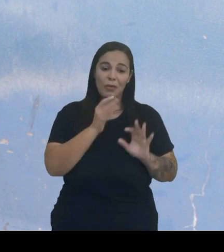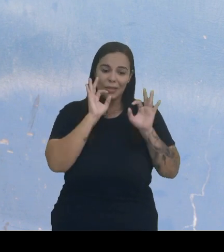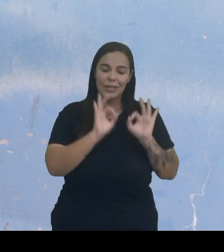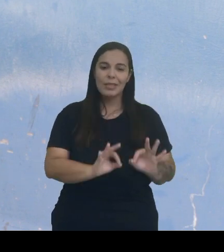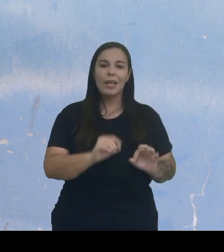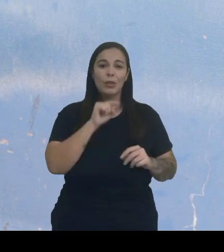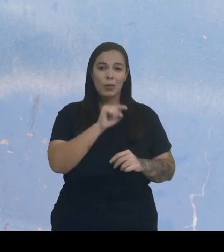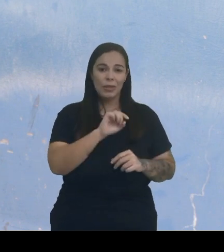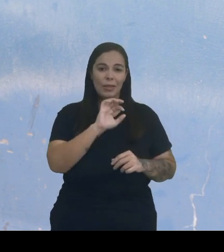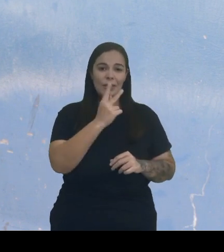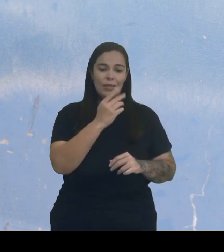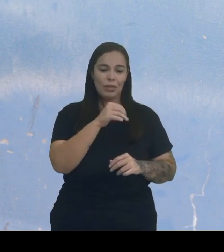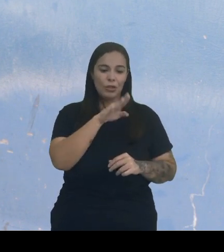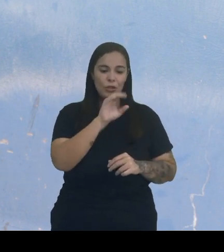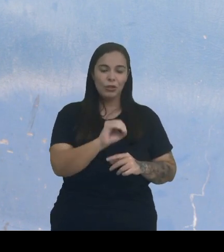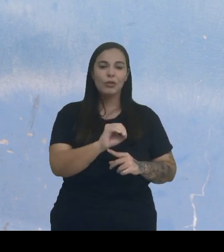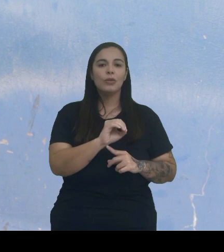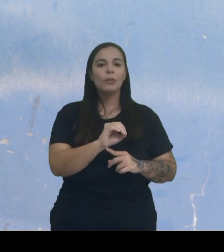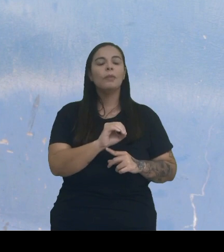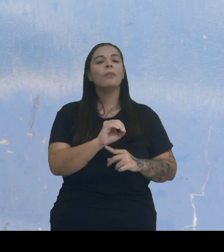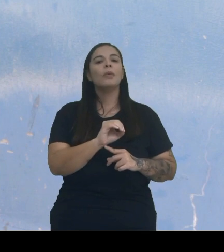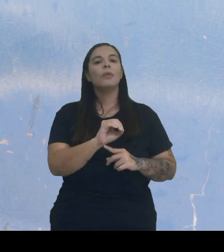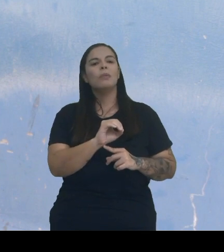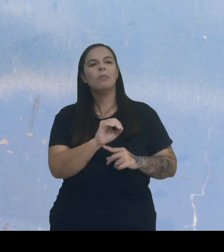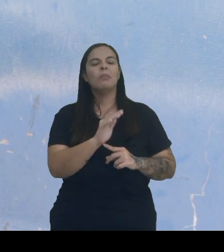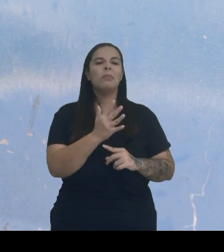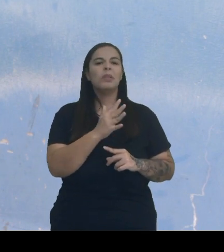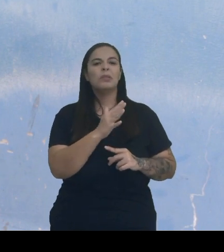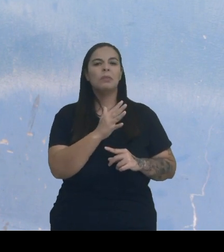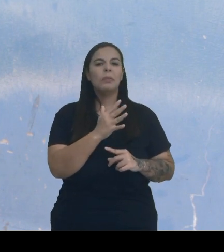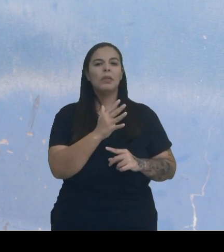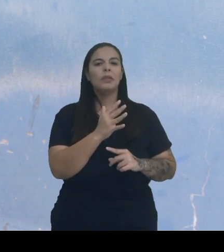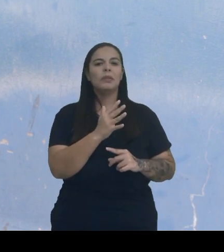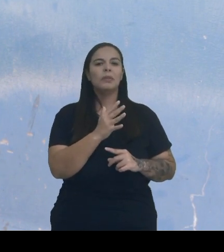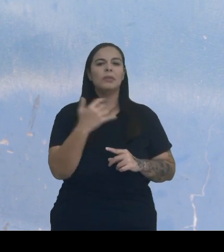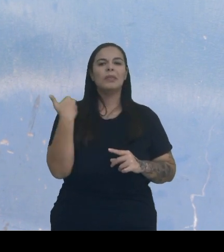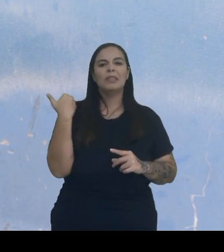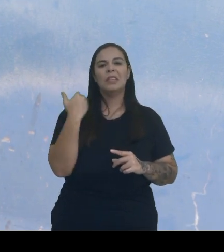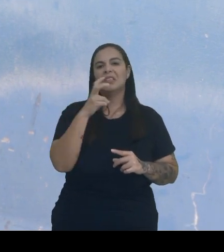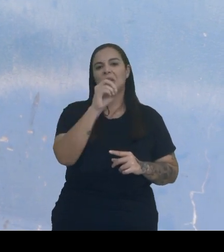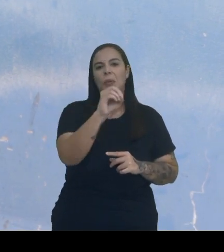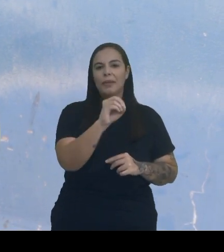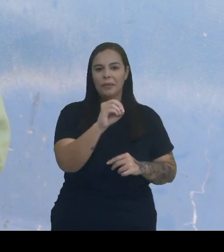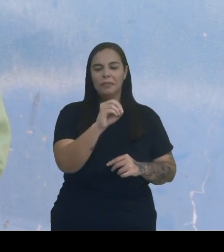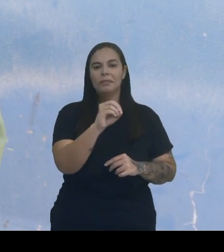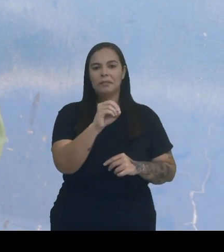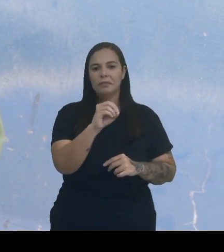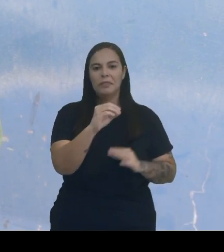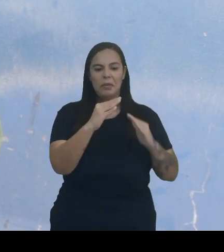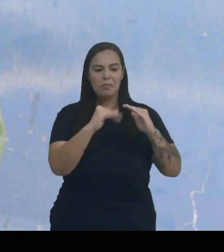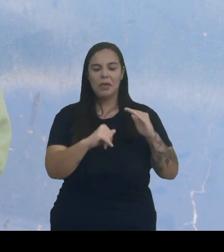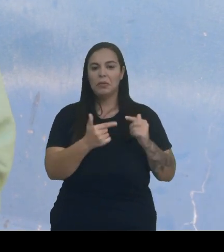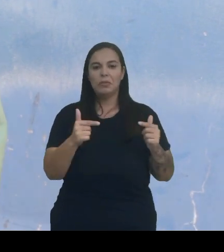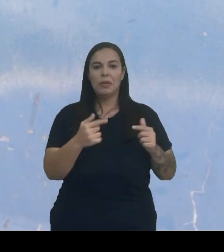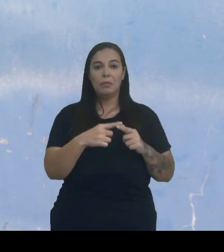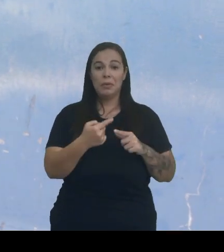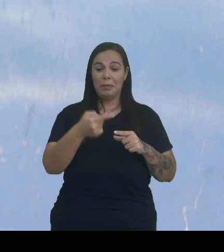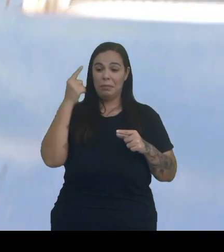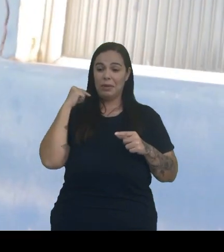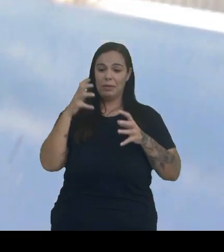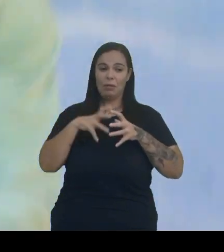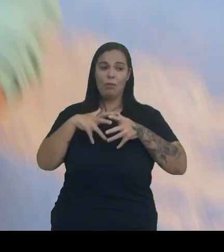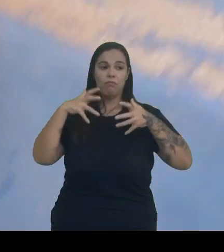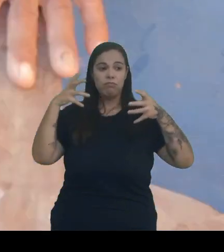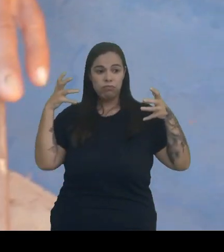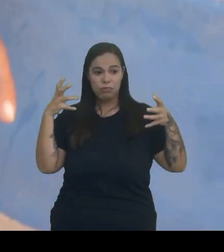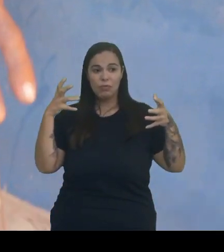aqui, ele não tem mais ou menos, ele não tem menos de 50 anos. Esse chumbo aqui, ele era grande. Esse chumbo aqui